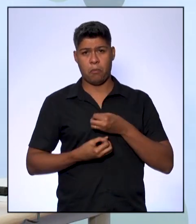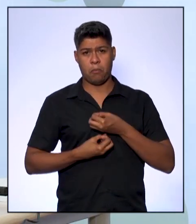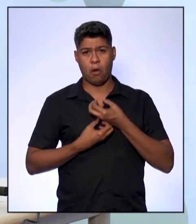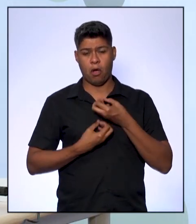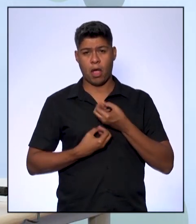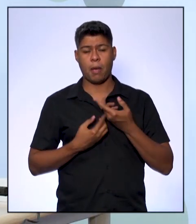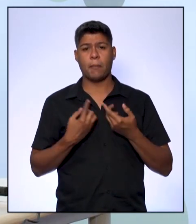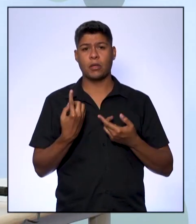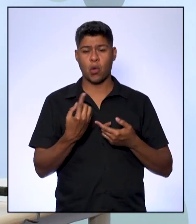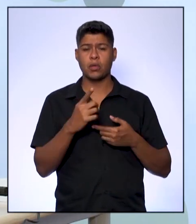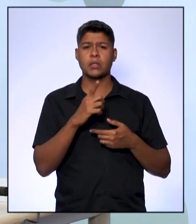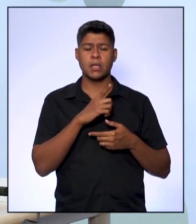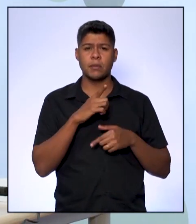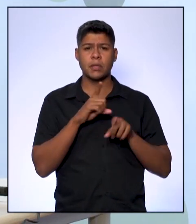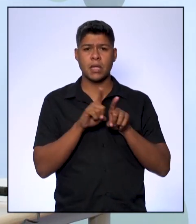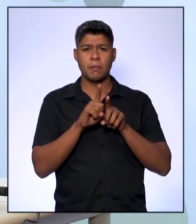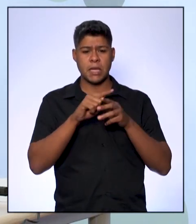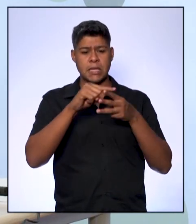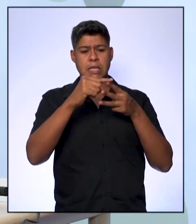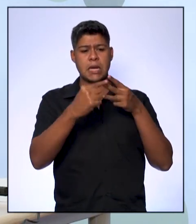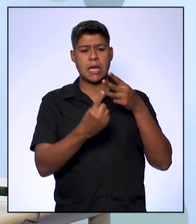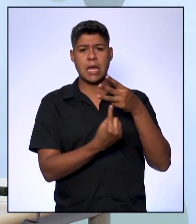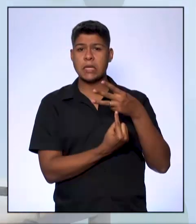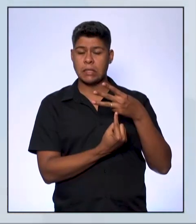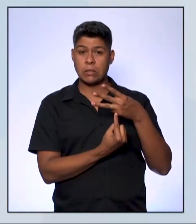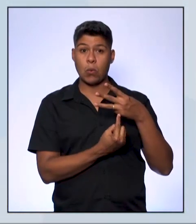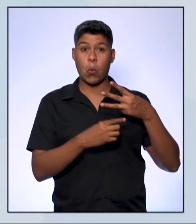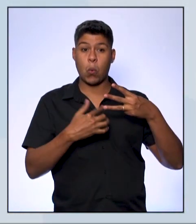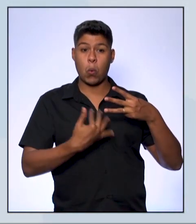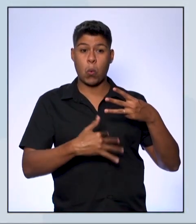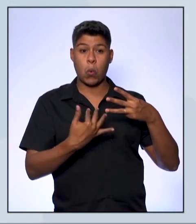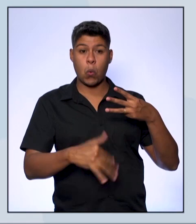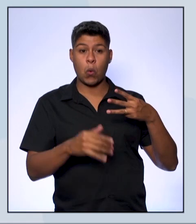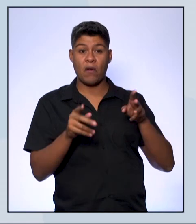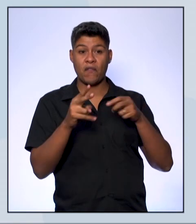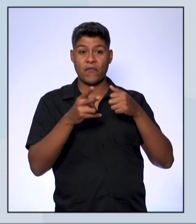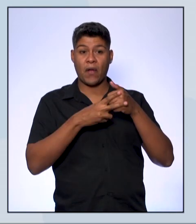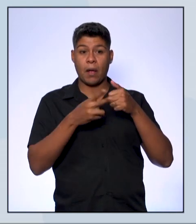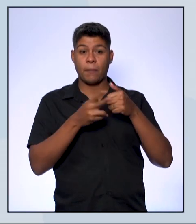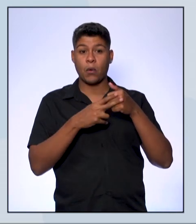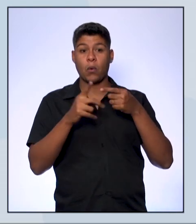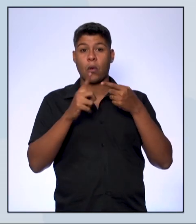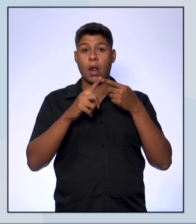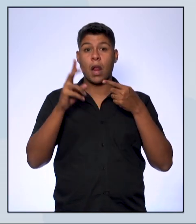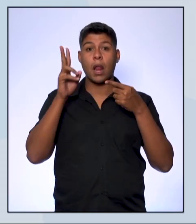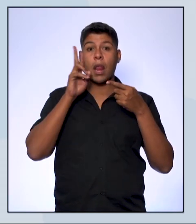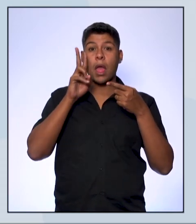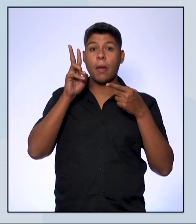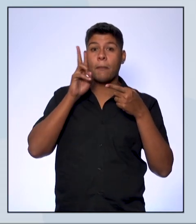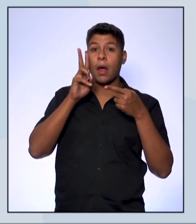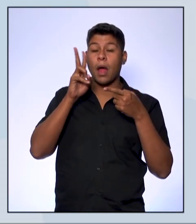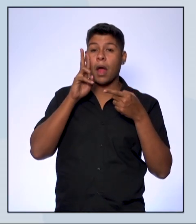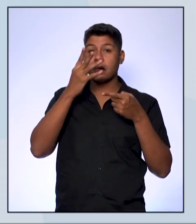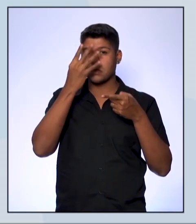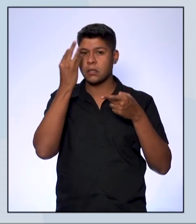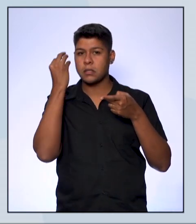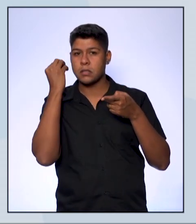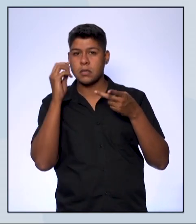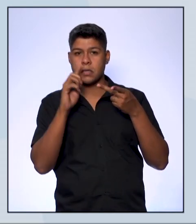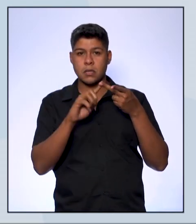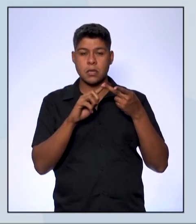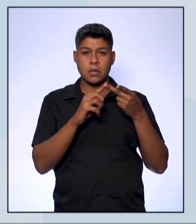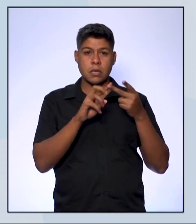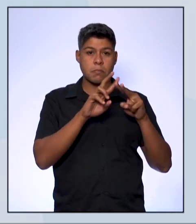né e na e também três antes que ela fez usou o verbo recordar e esquecer prender